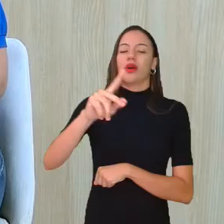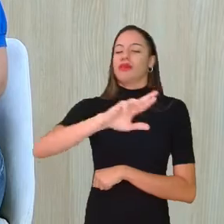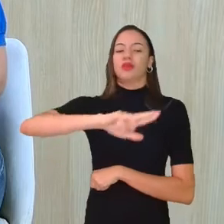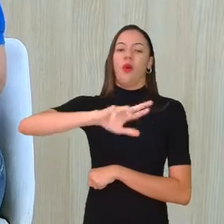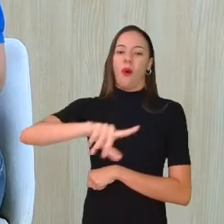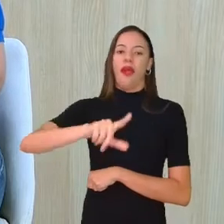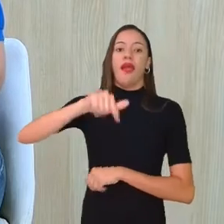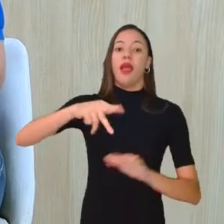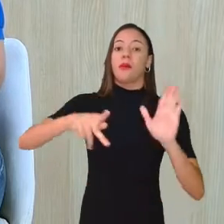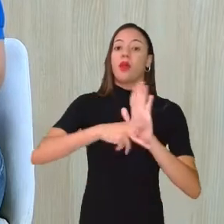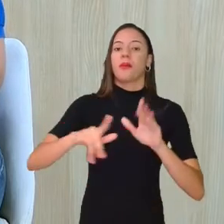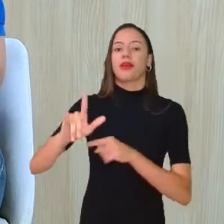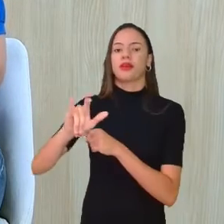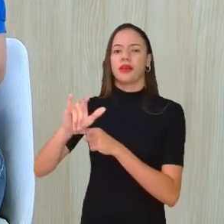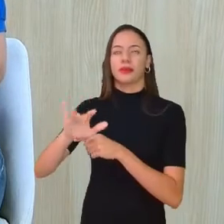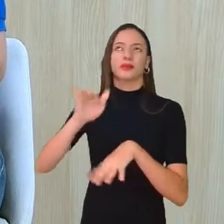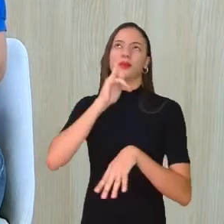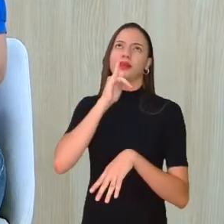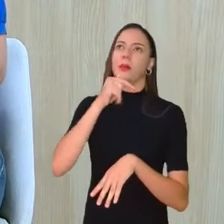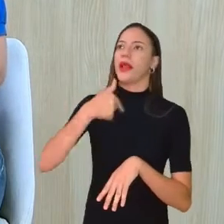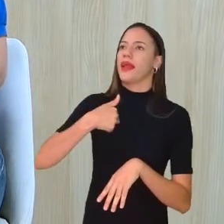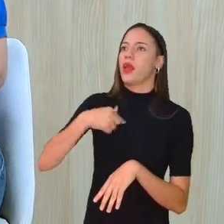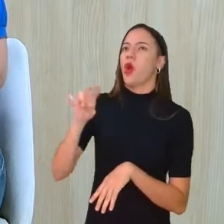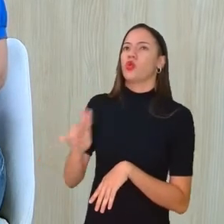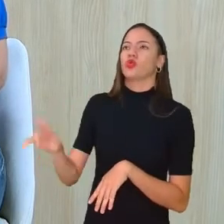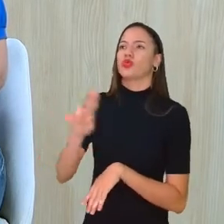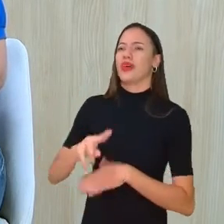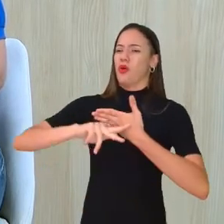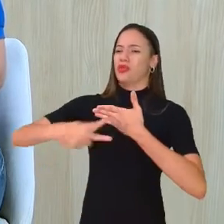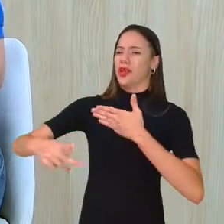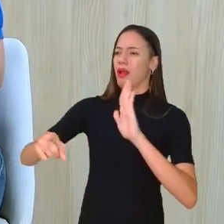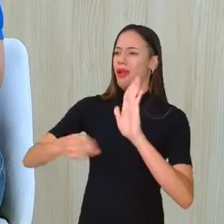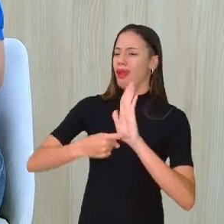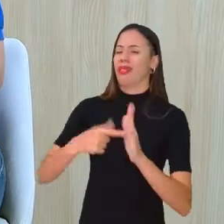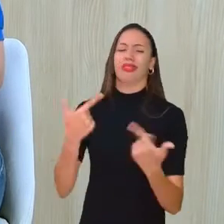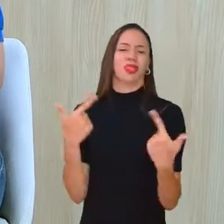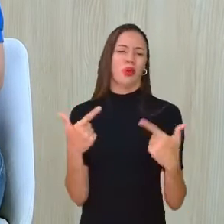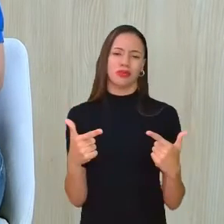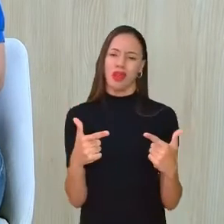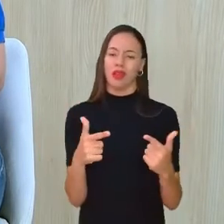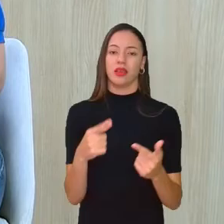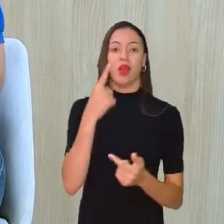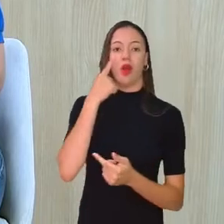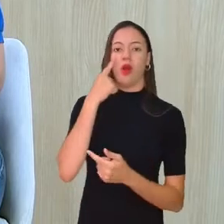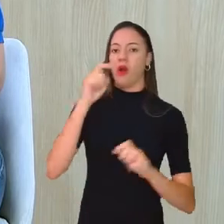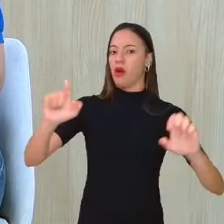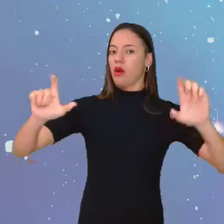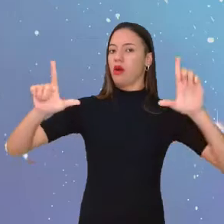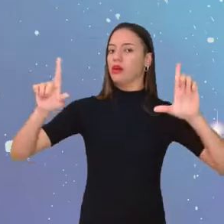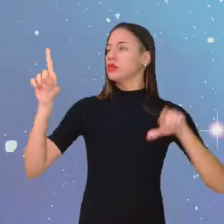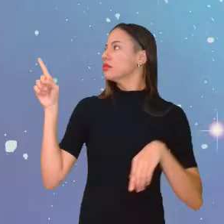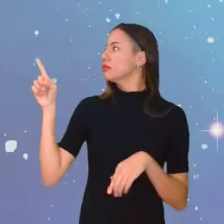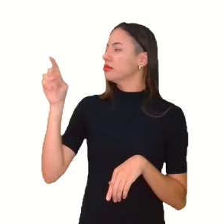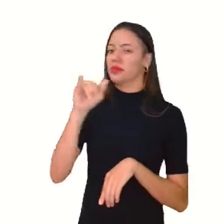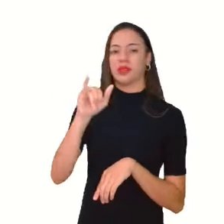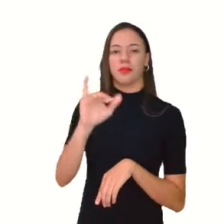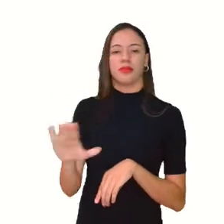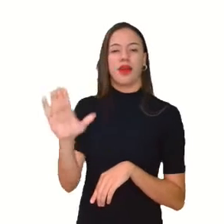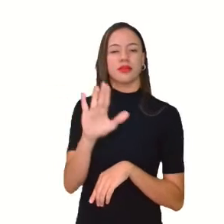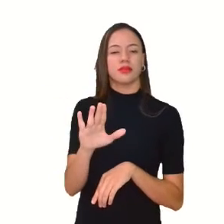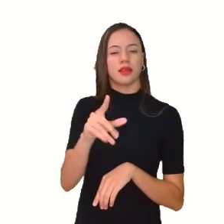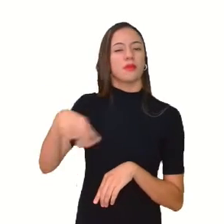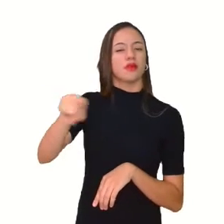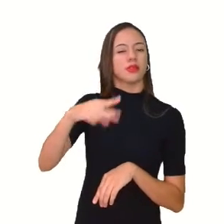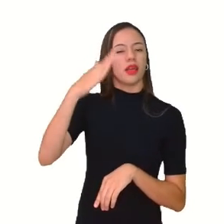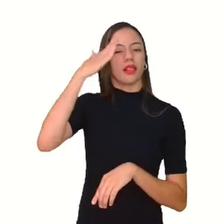perceba que não é simplesmente, eu vou usar e não tem consequência nenhuma. Dá uma olhadinha aqui na tela, essa imagem é mais ou menos para a gente